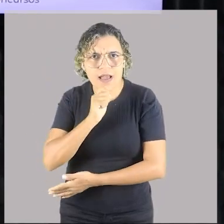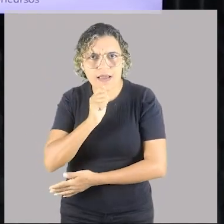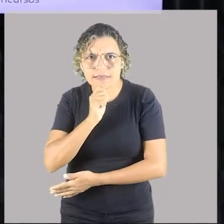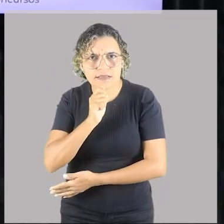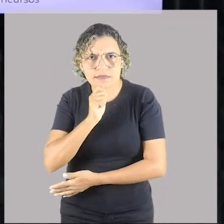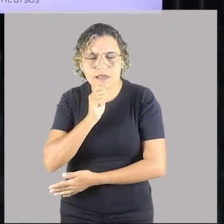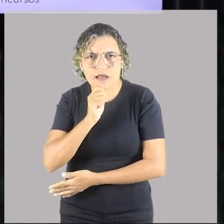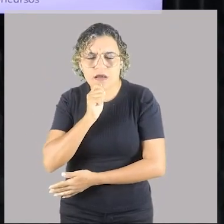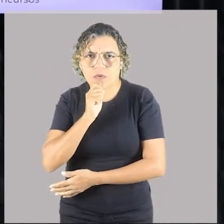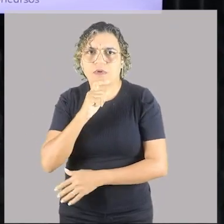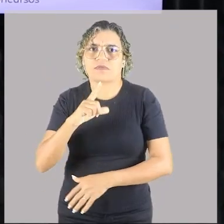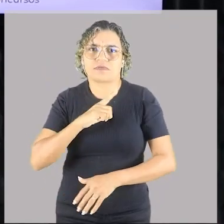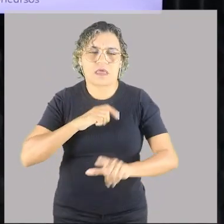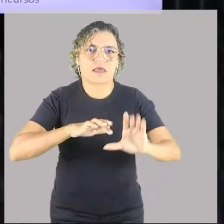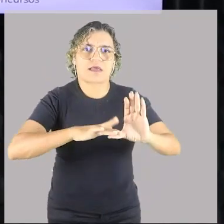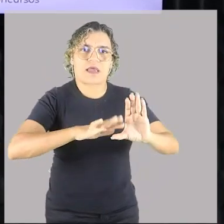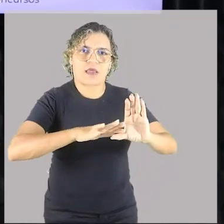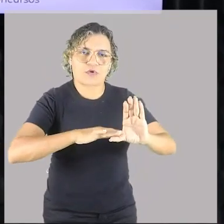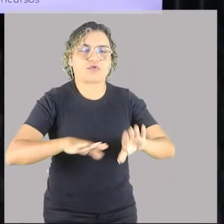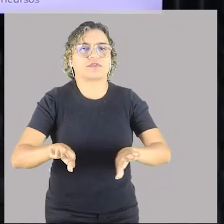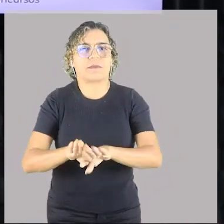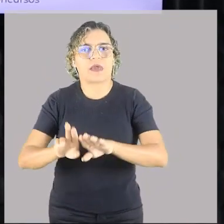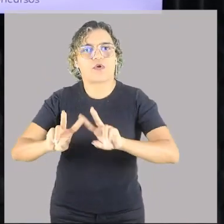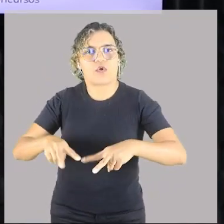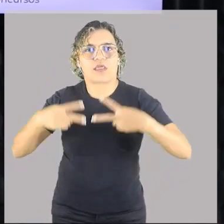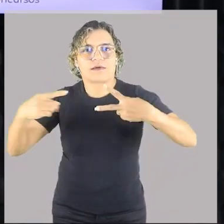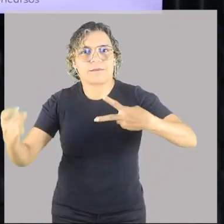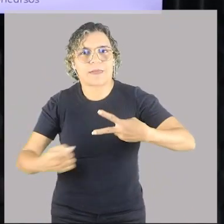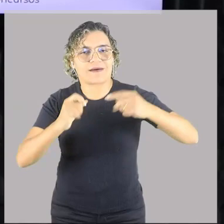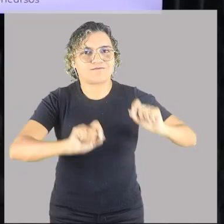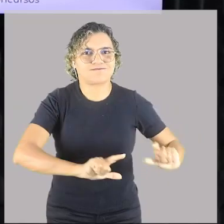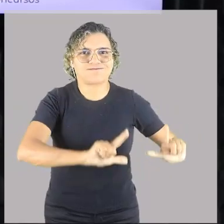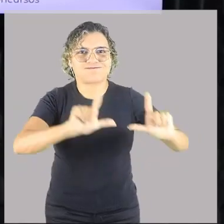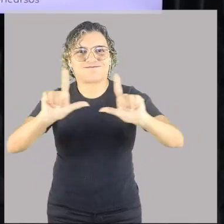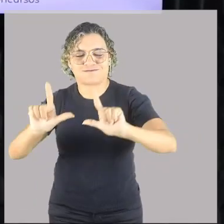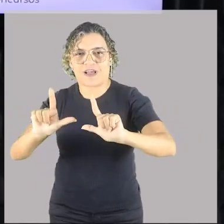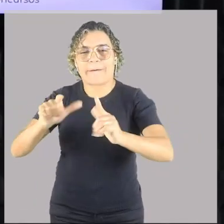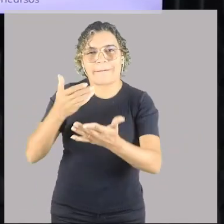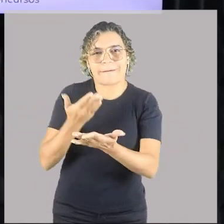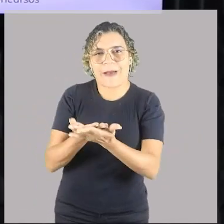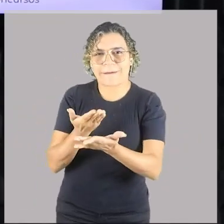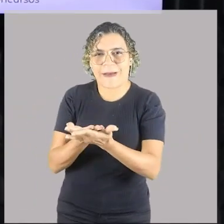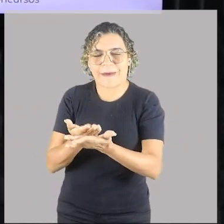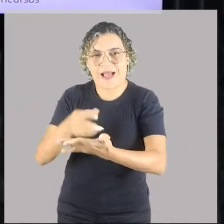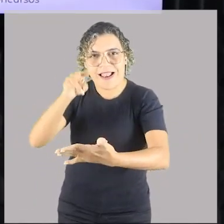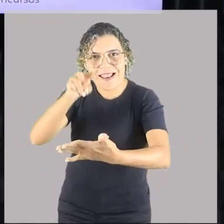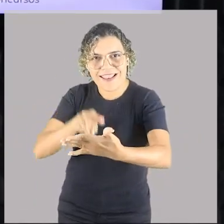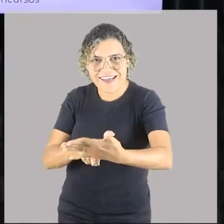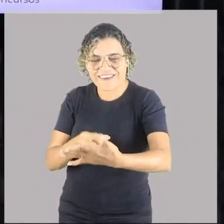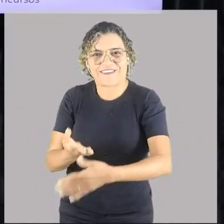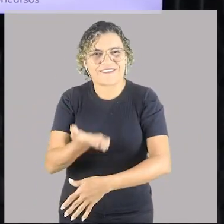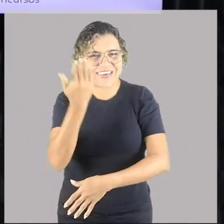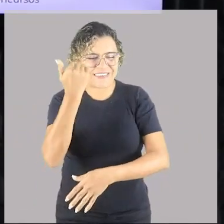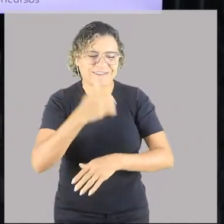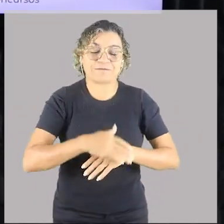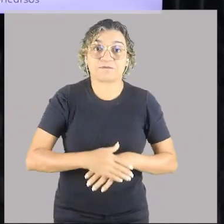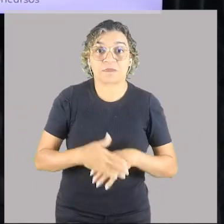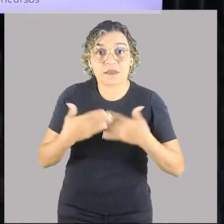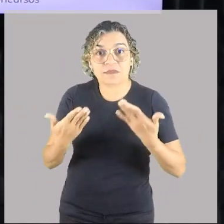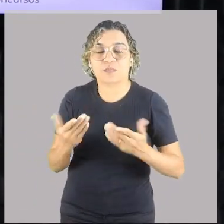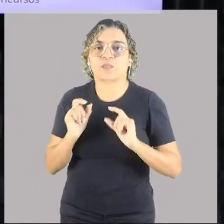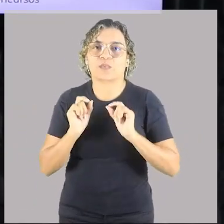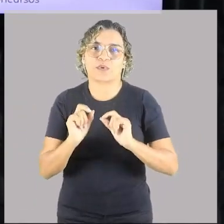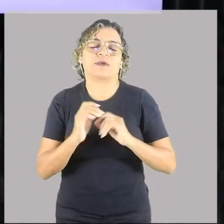não. QR Codezinho aqui do lado, linkzinho, clique e dê aquela estudada e vamos macetar. Bem,